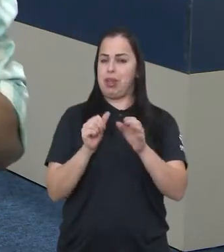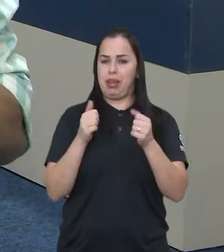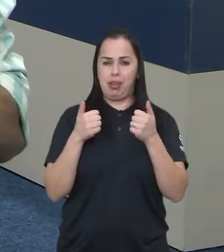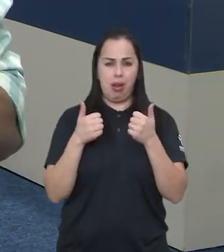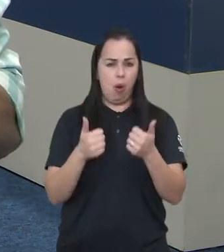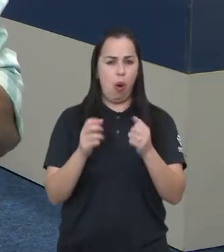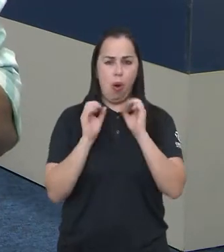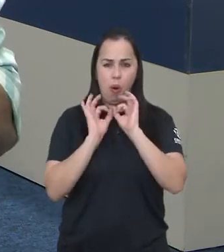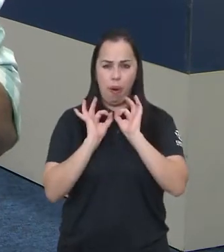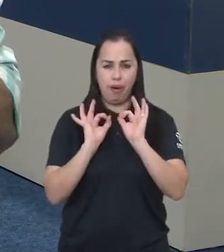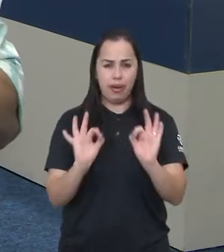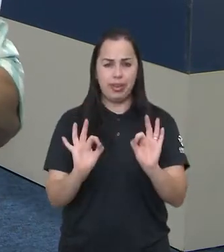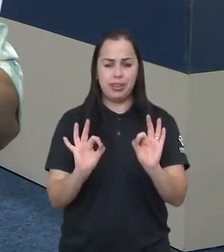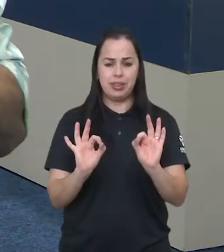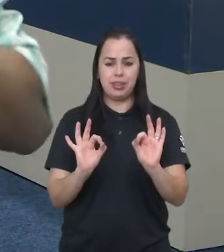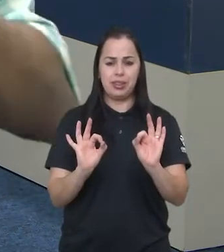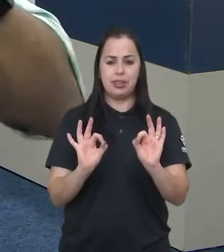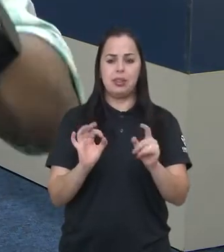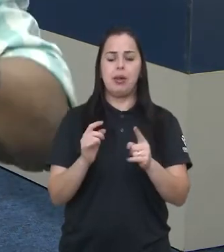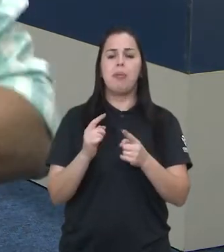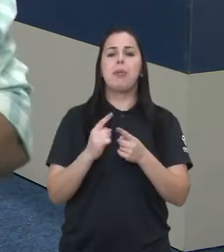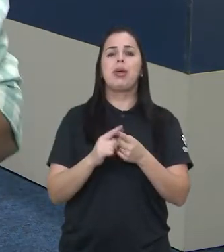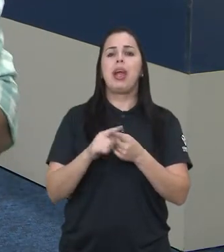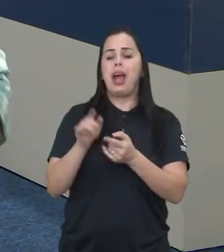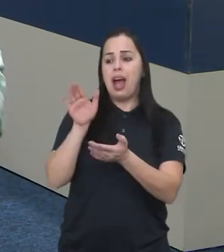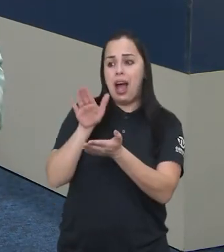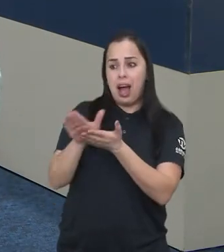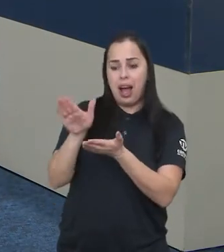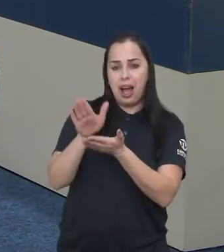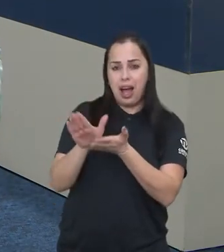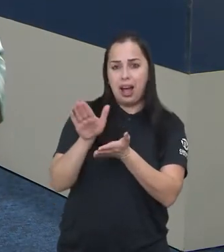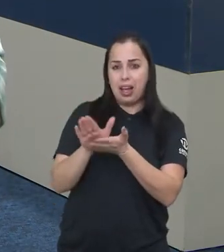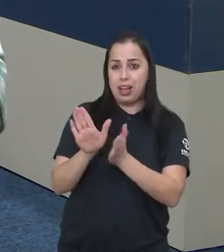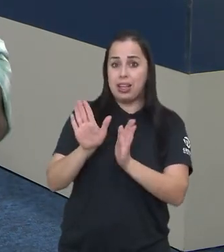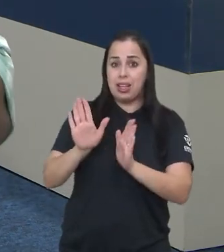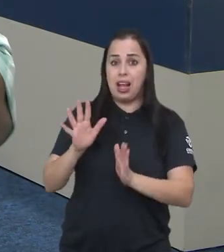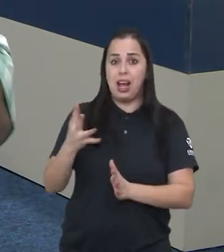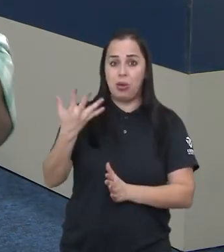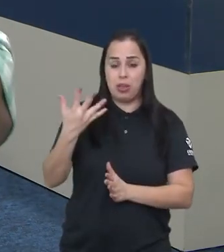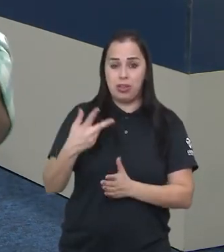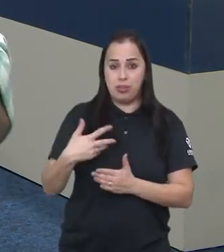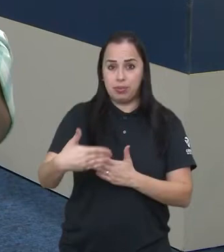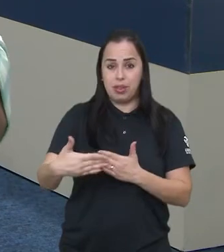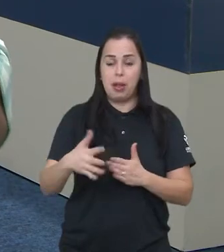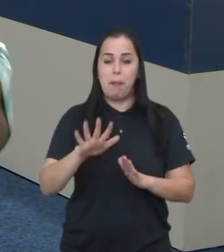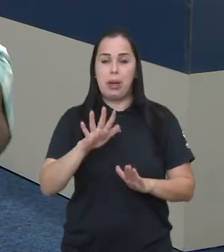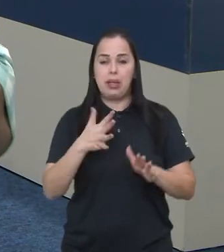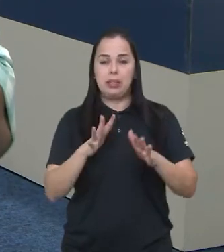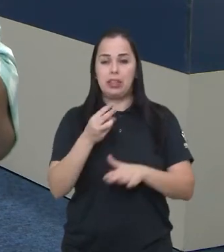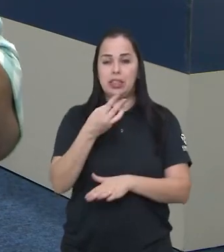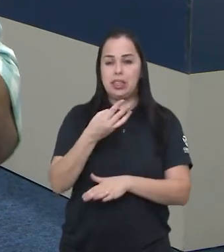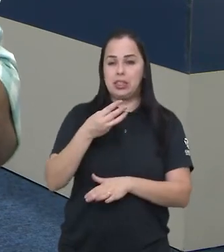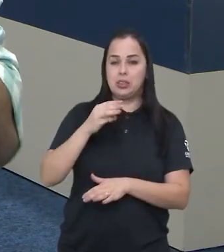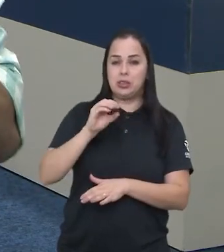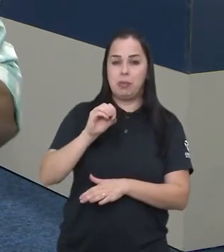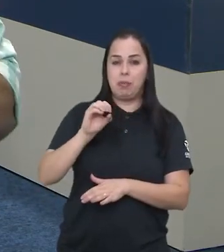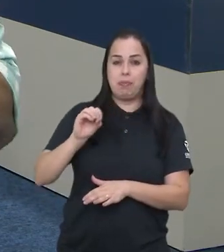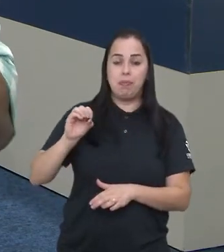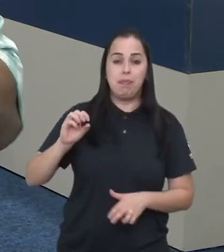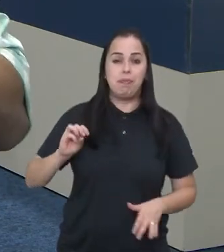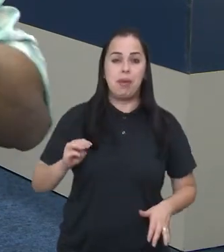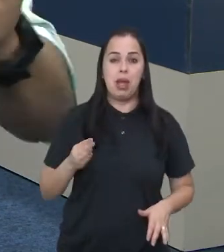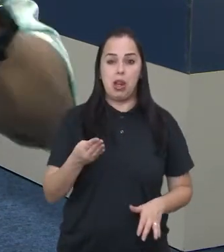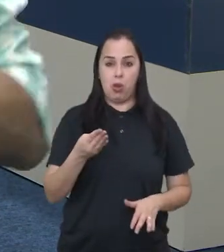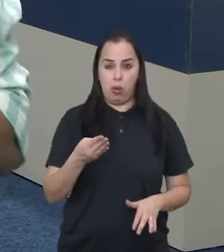forte por conta das despesas que ainda tem a acontecer. Então nós estamos aí na casa de 300 milhões de superávit.